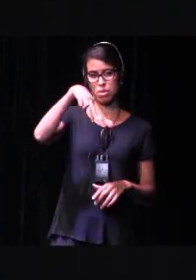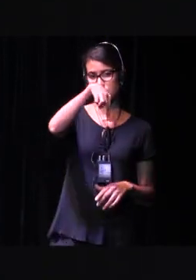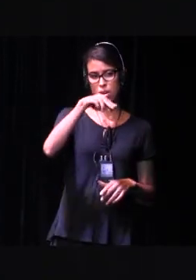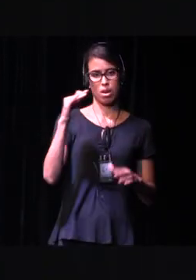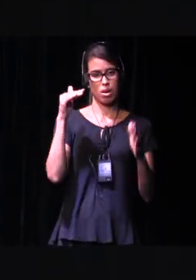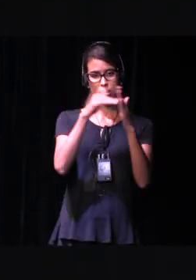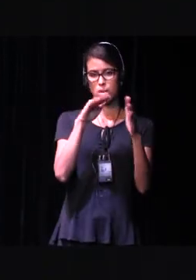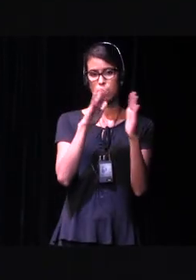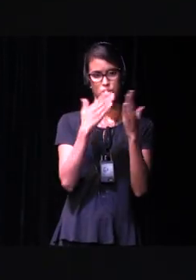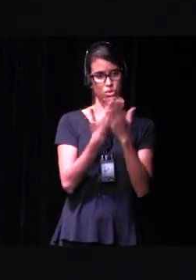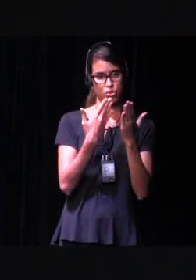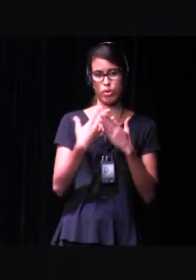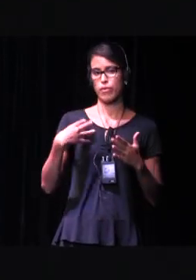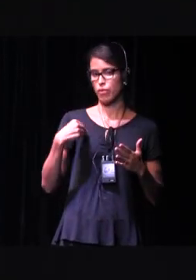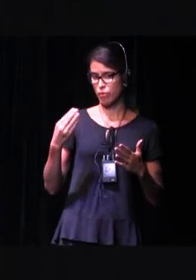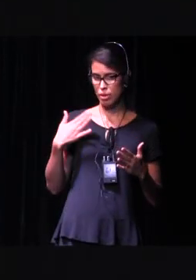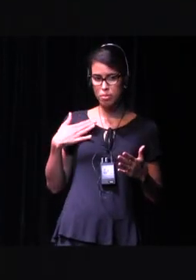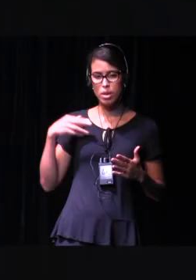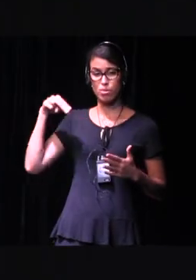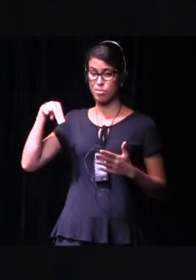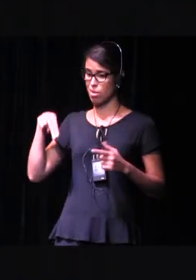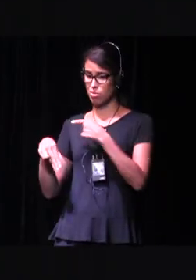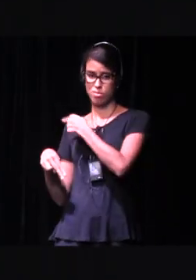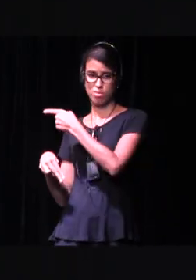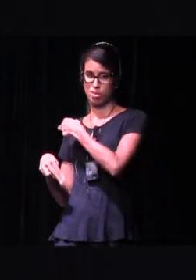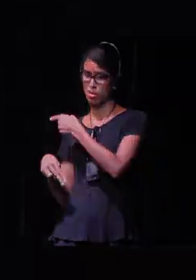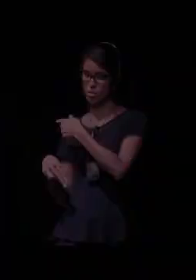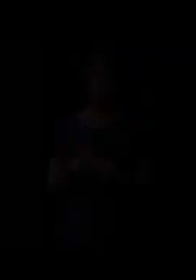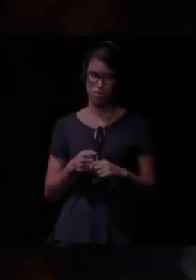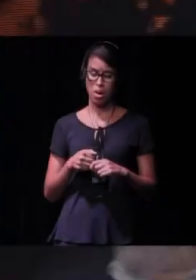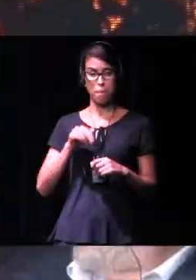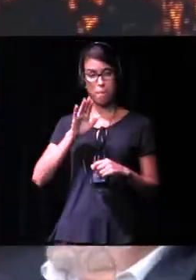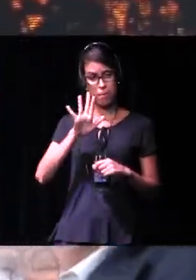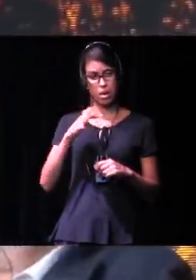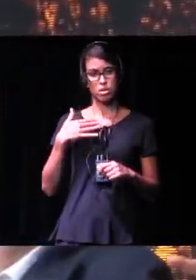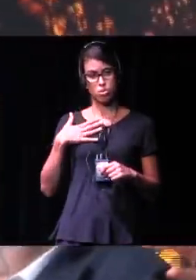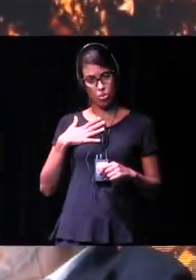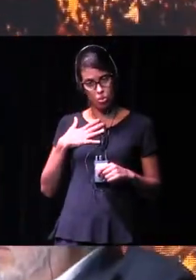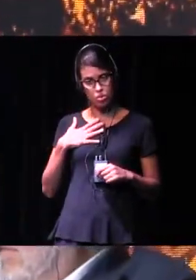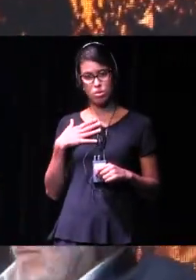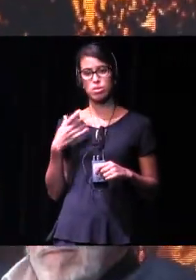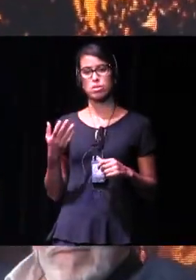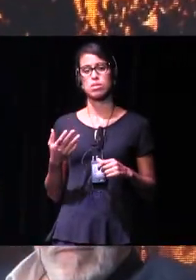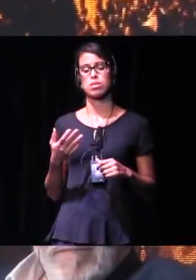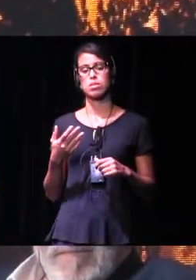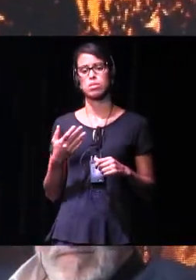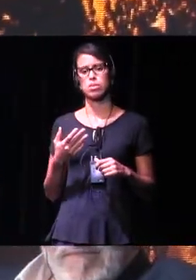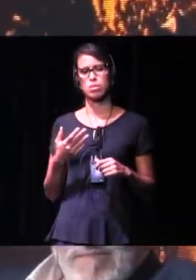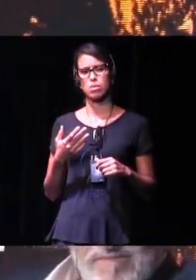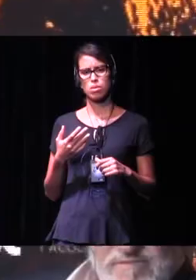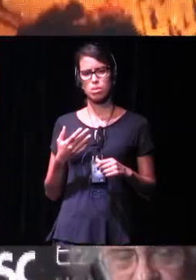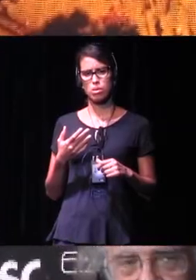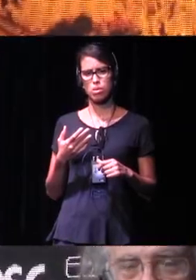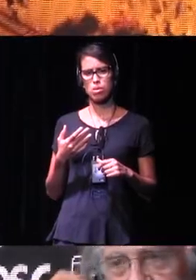Meus filhos e meus netos nunca puderam ir a pé. Eu gostaria de ver um pouco o